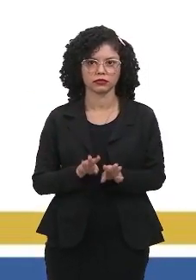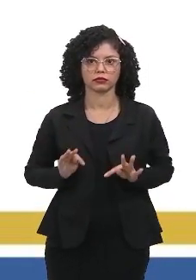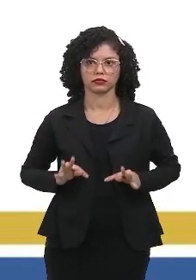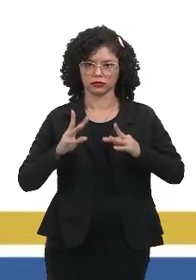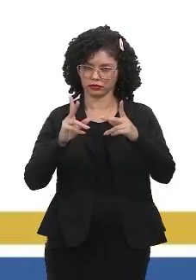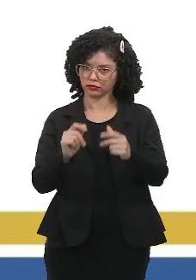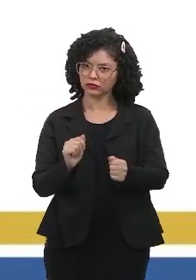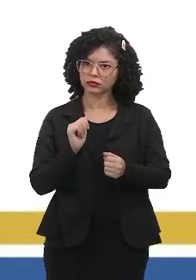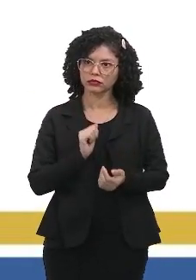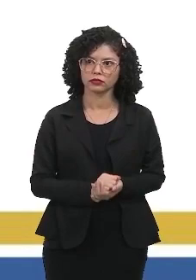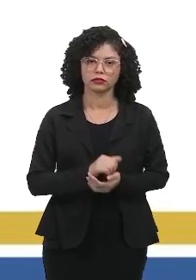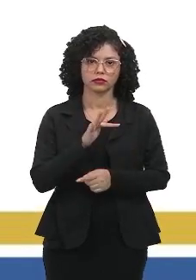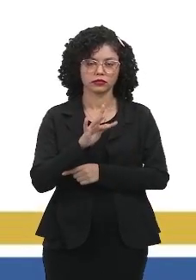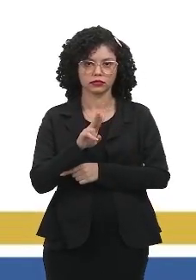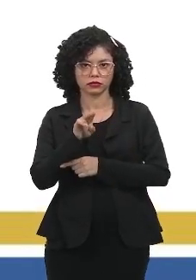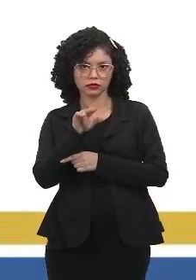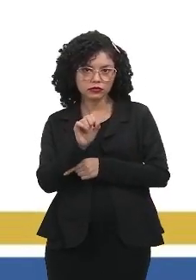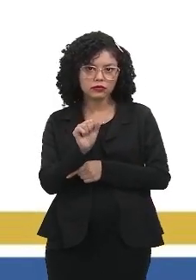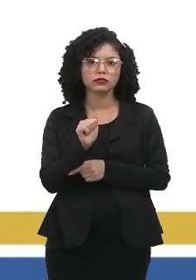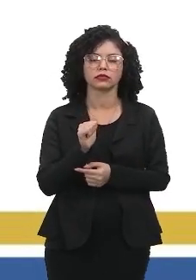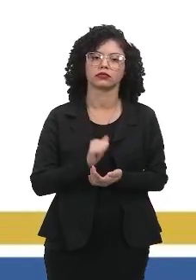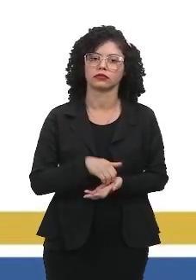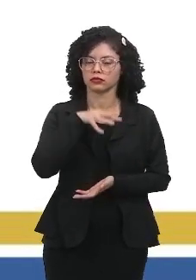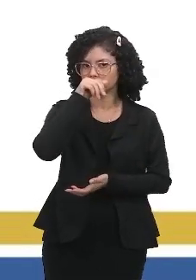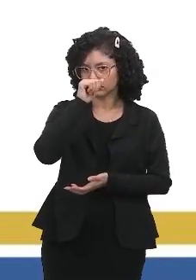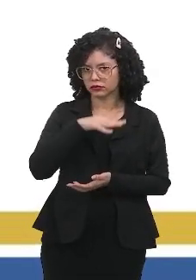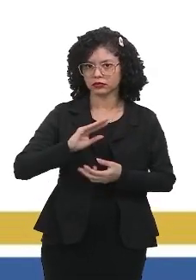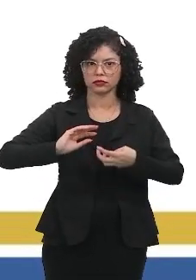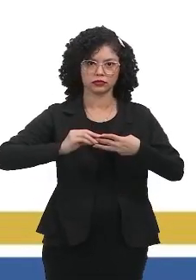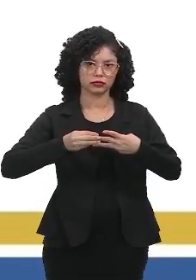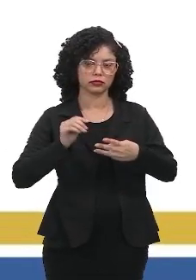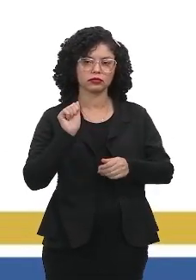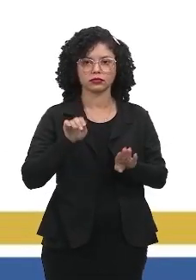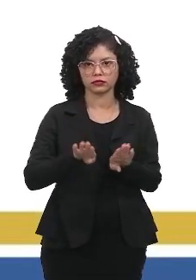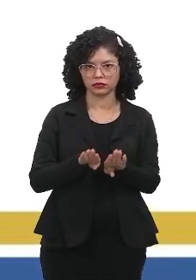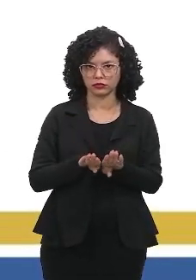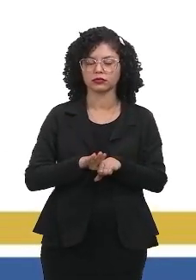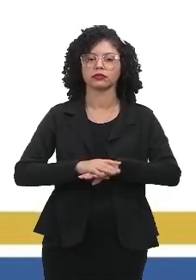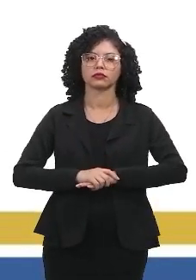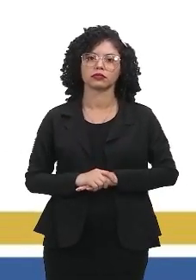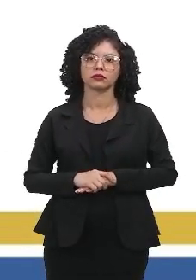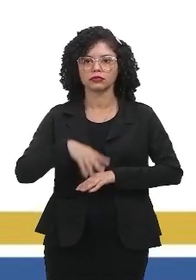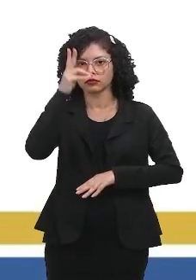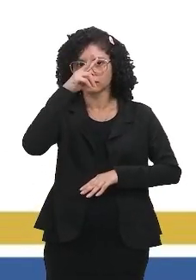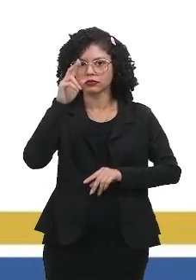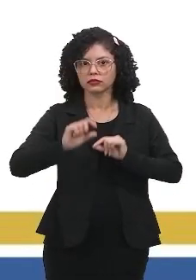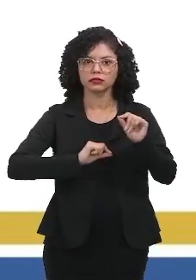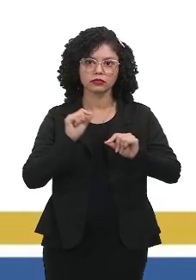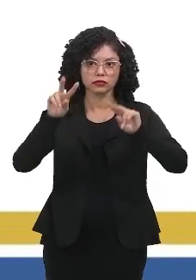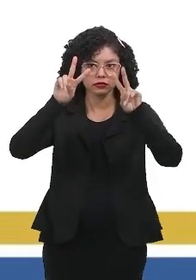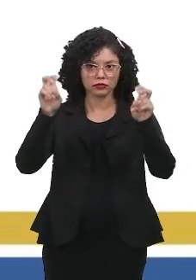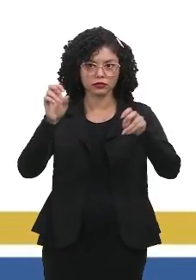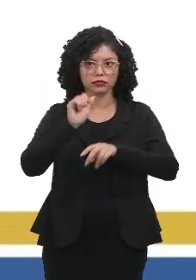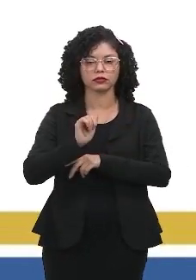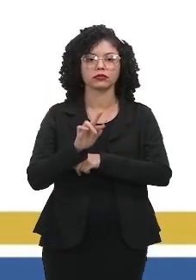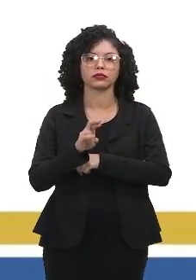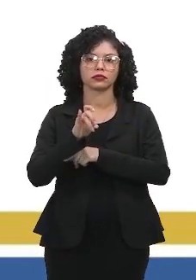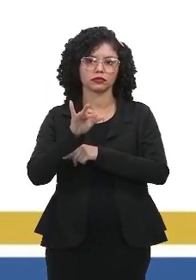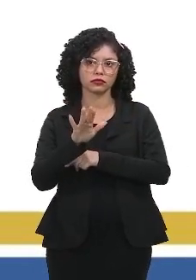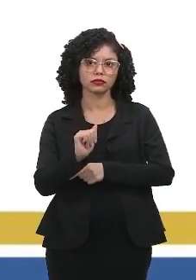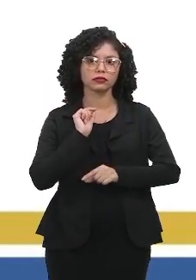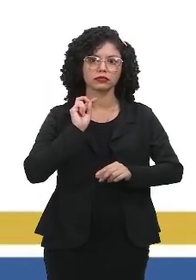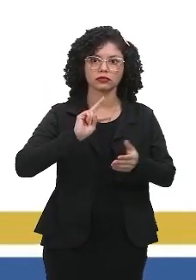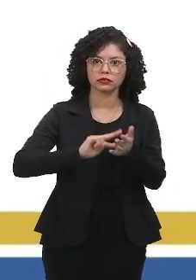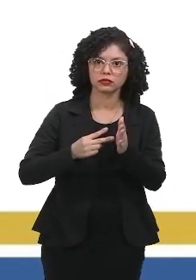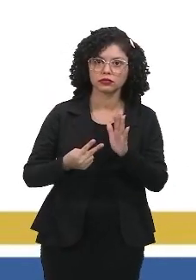realizam Os fungos realizam a respiração celular aeróbica lembrem esse termo aeróbico